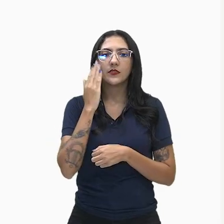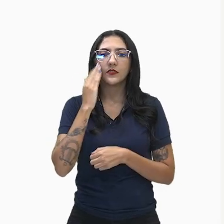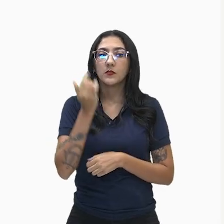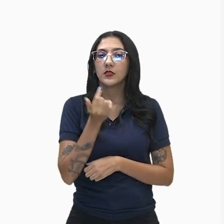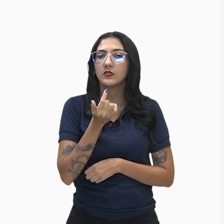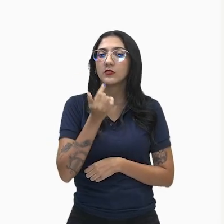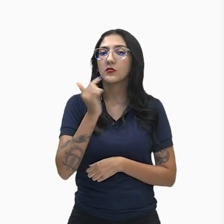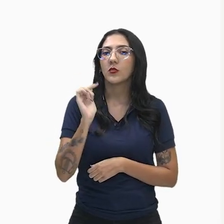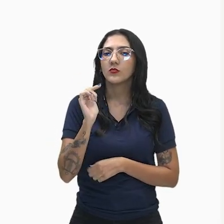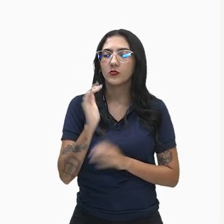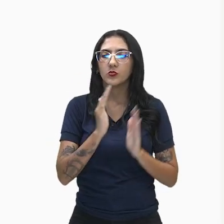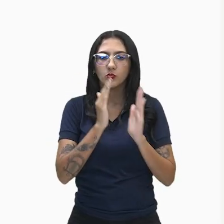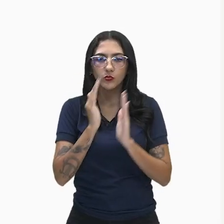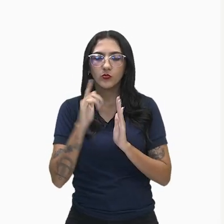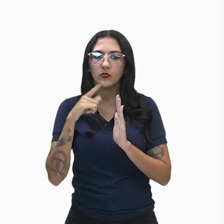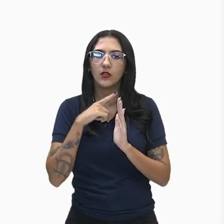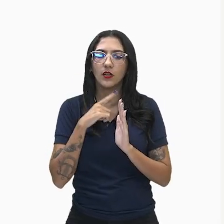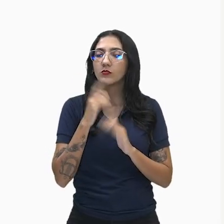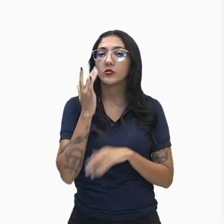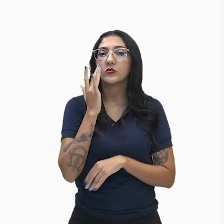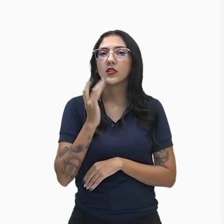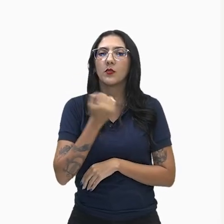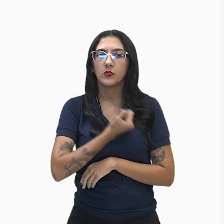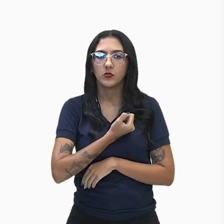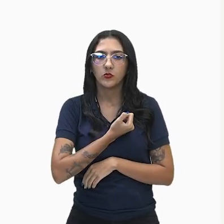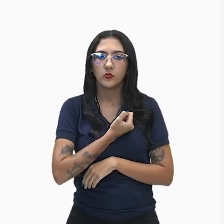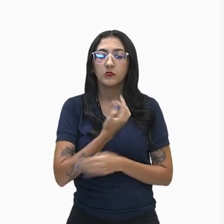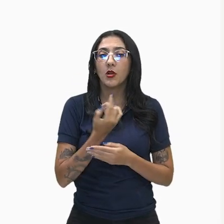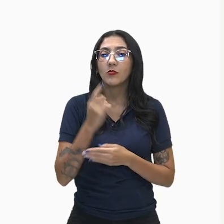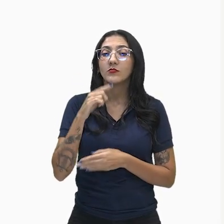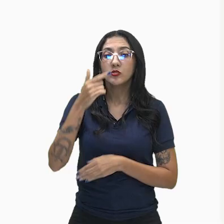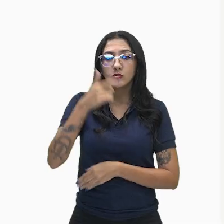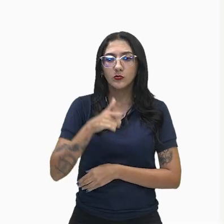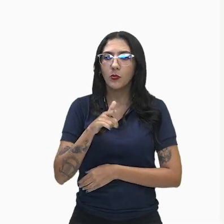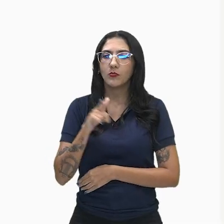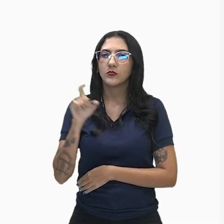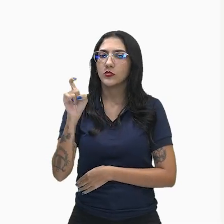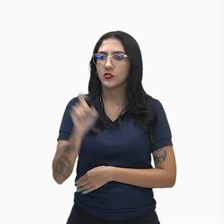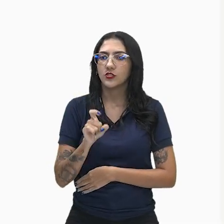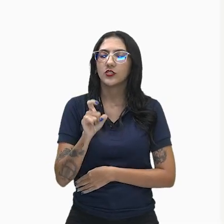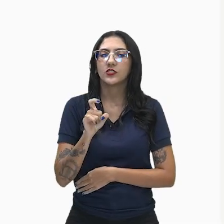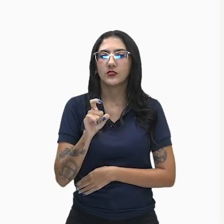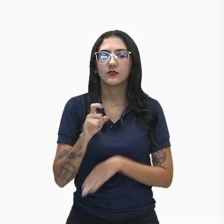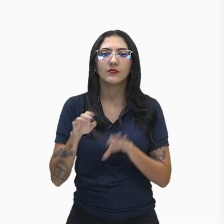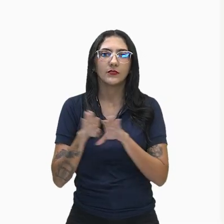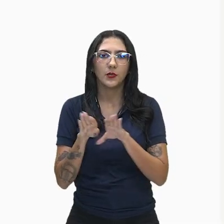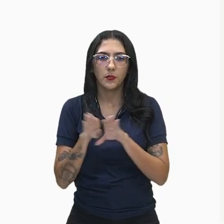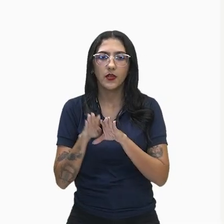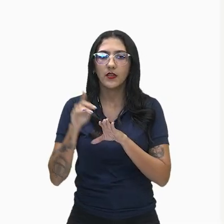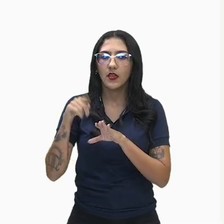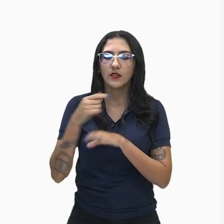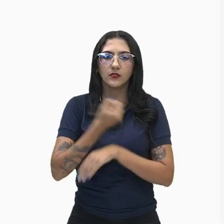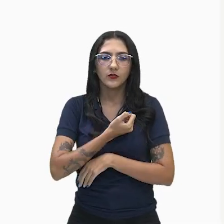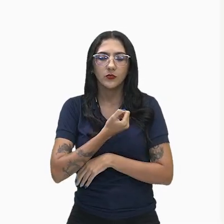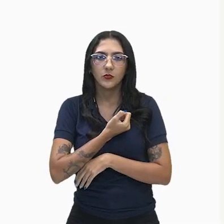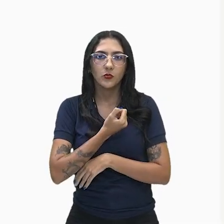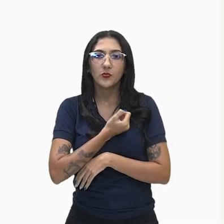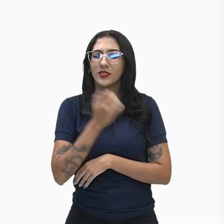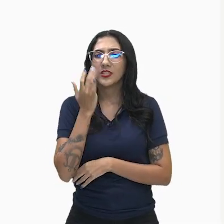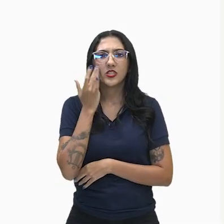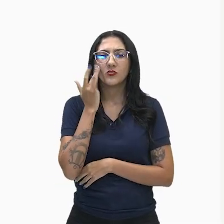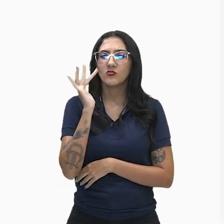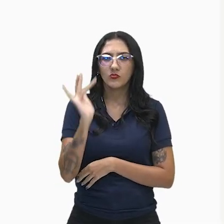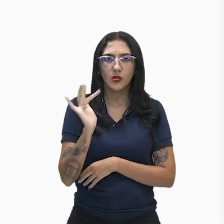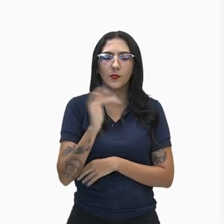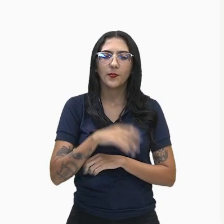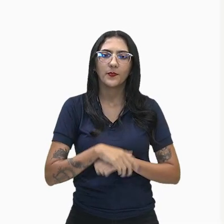Essa distância que nós não sabemos. Vou chamar de x, novamente. Ó. Vou chamar de x essa distância aí que a gente não sabe quanto mede.